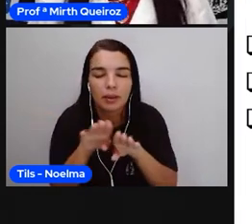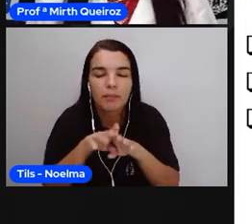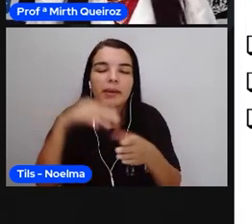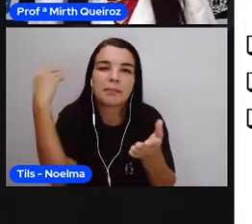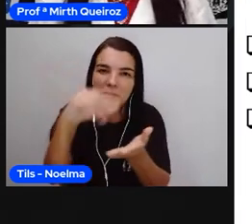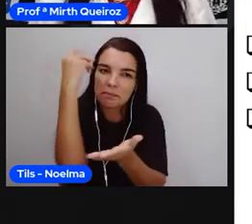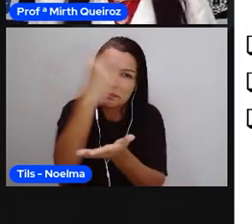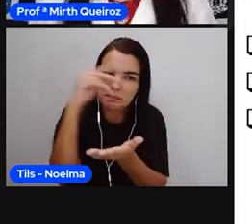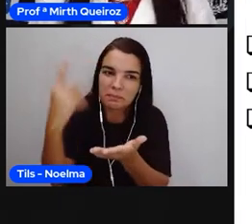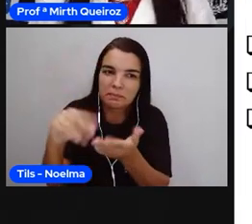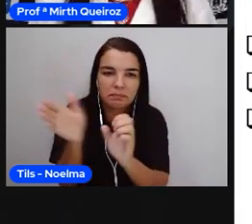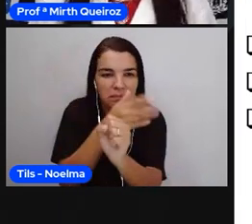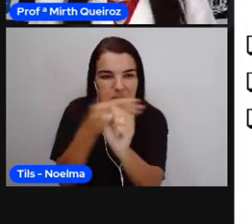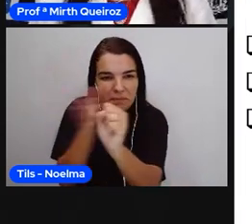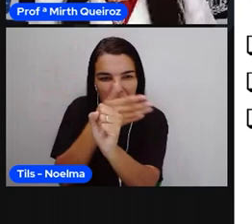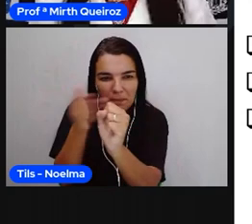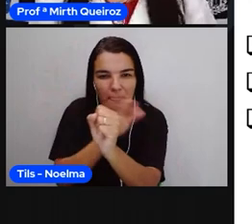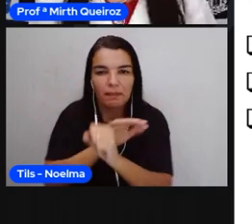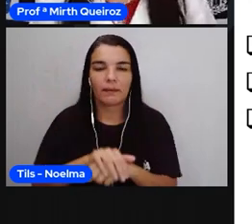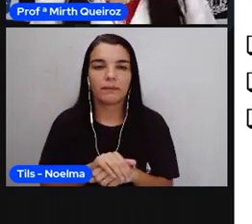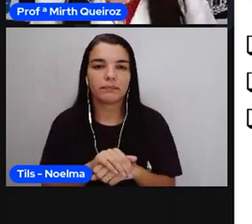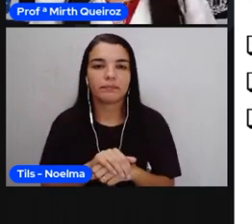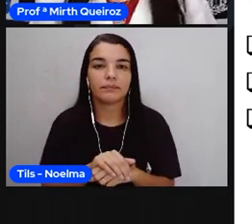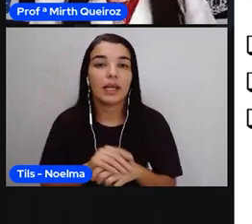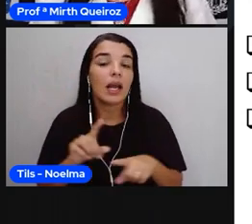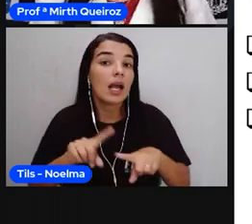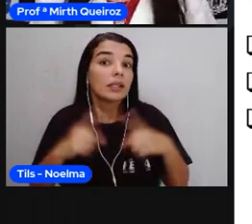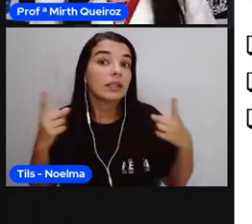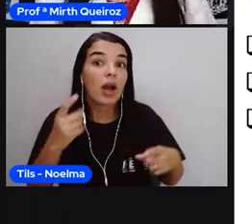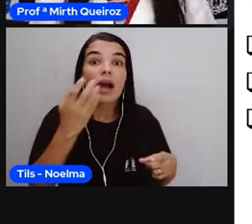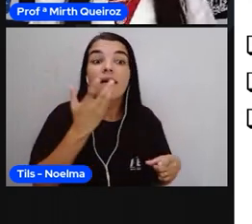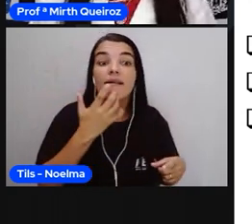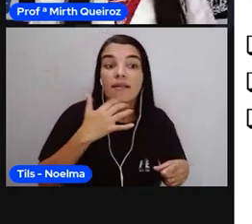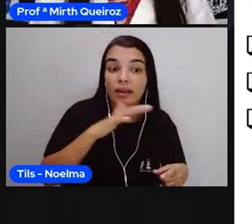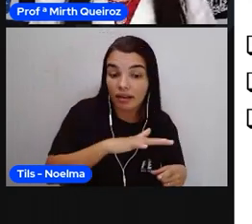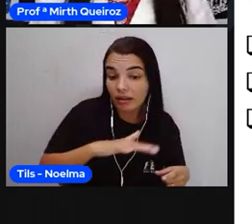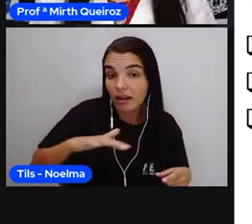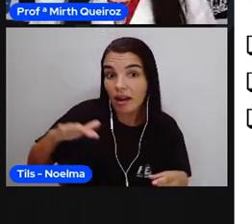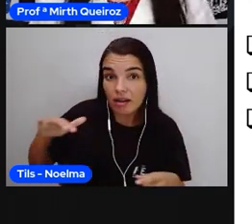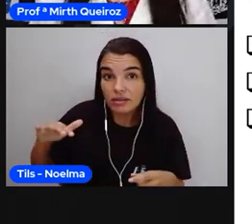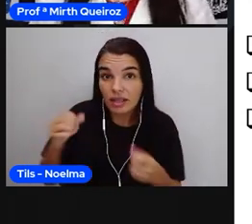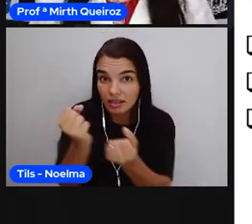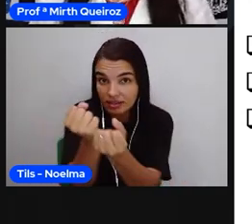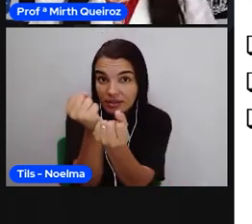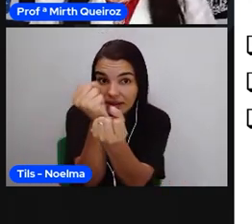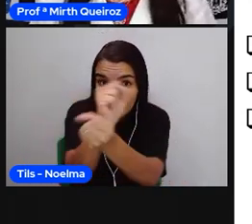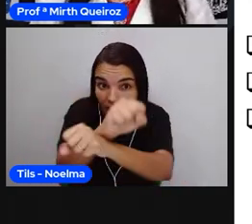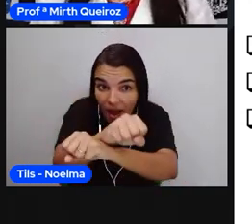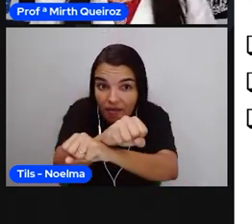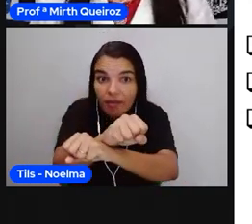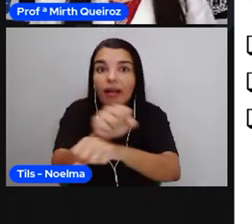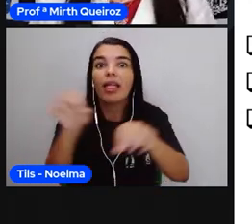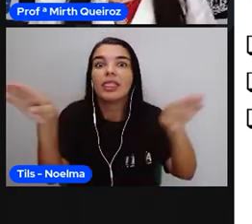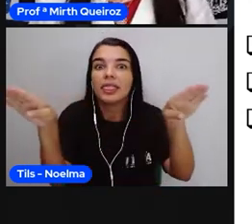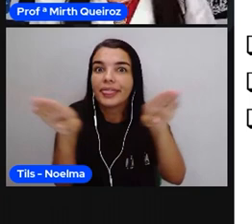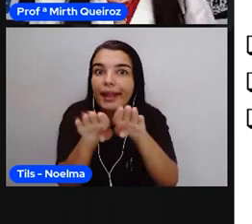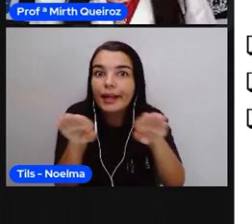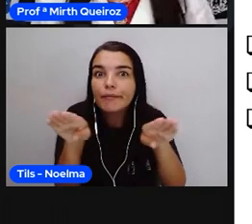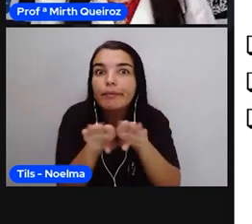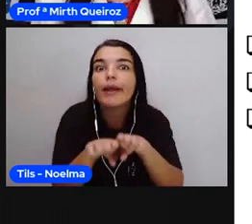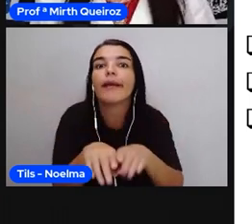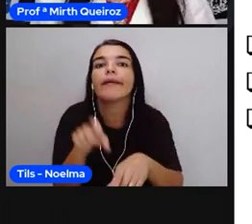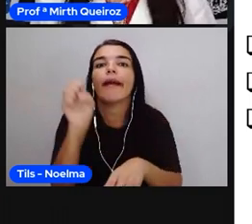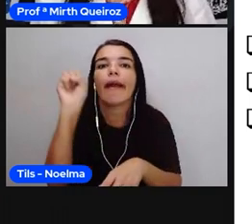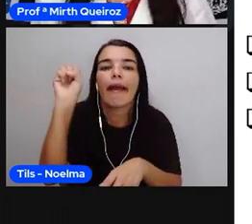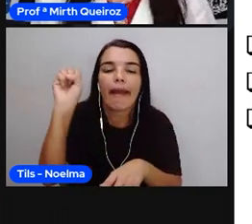A criança escrava era tida como escrava mesmo, assim, para poder fazer qualquer tipo de serviço aos